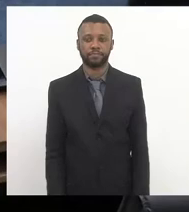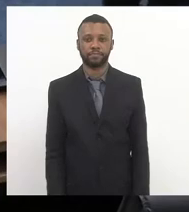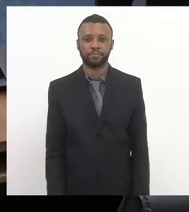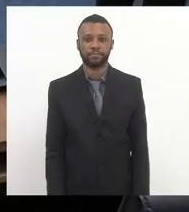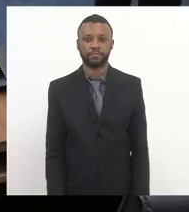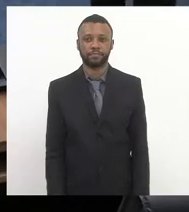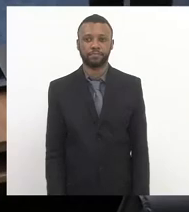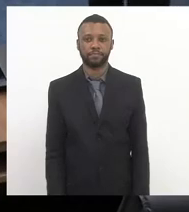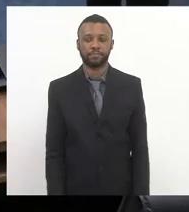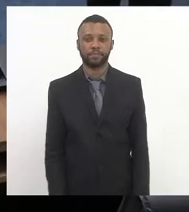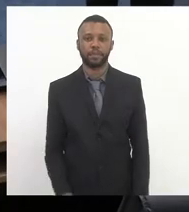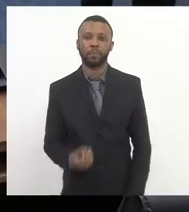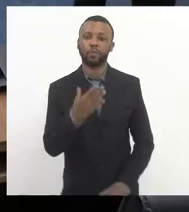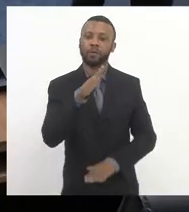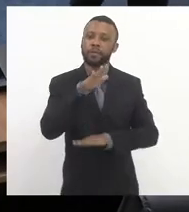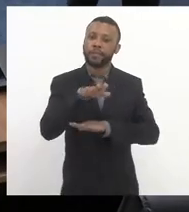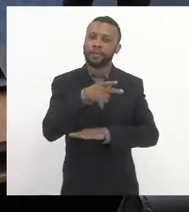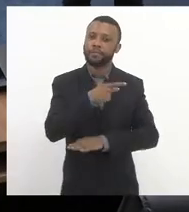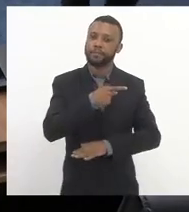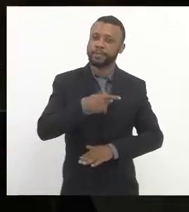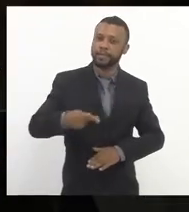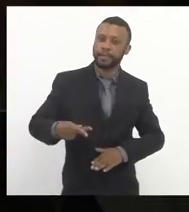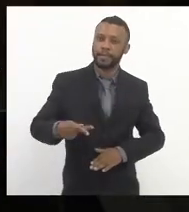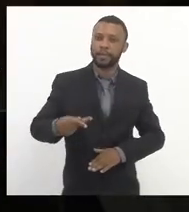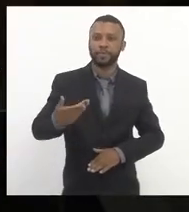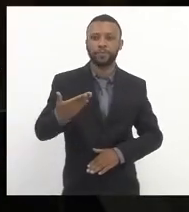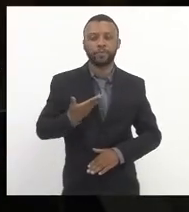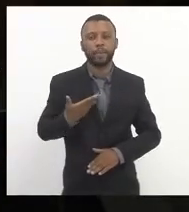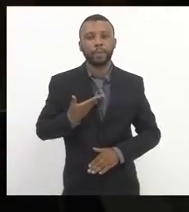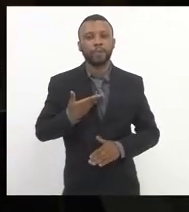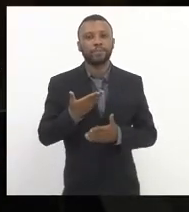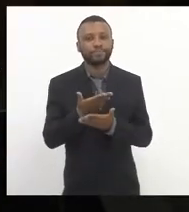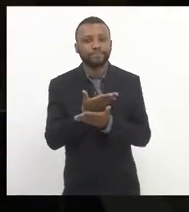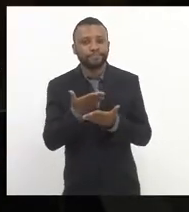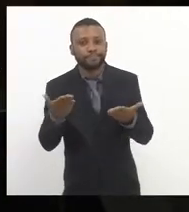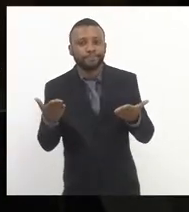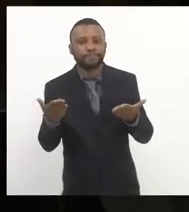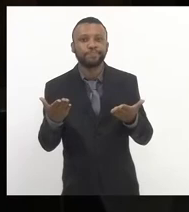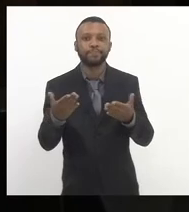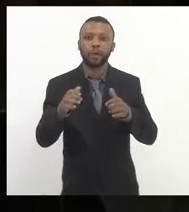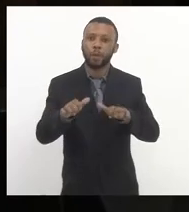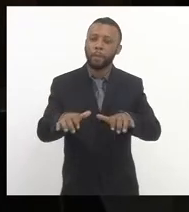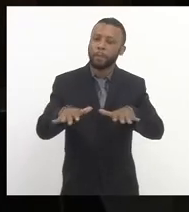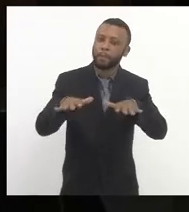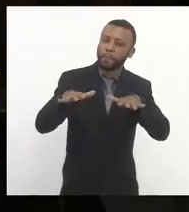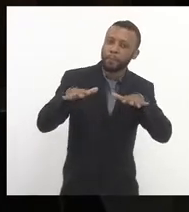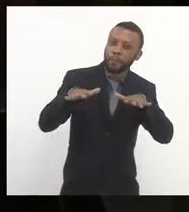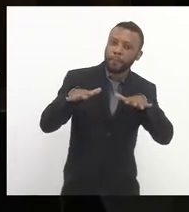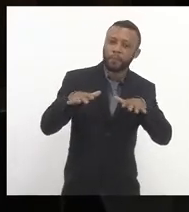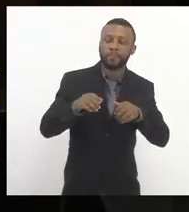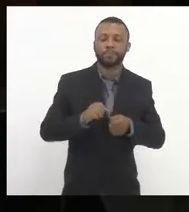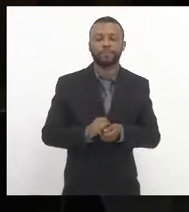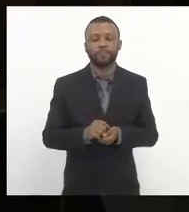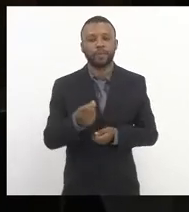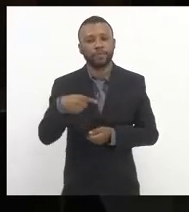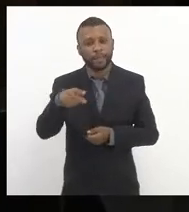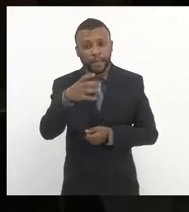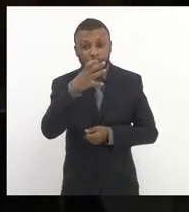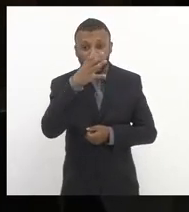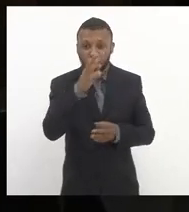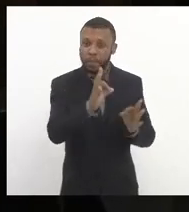Boa tarde, presidente, nobres colegas parlamentares, público presente e quem nos assiste pela TV